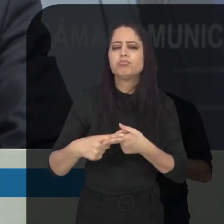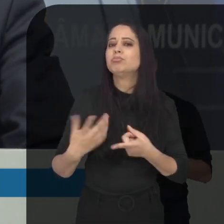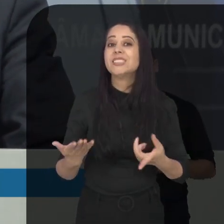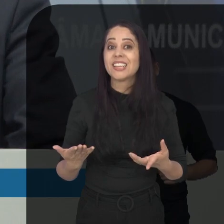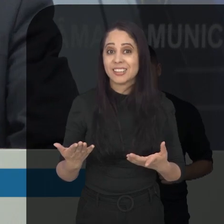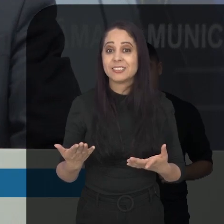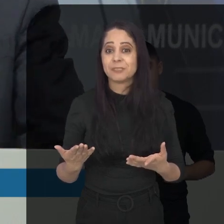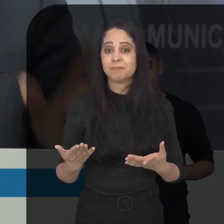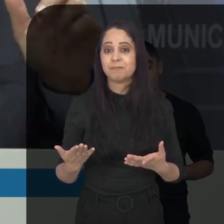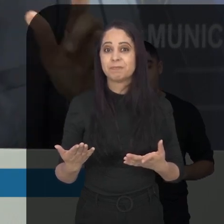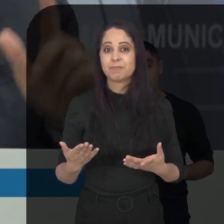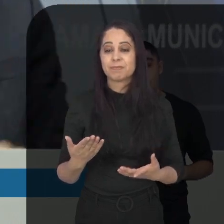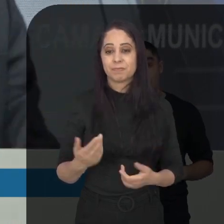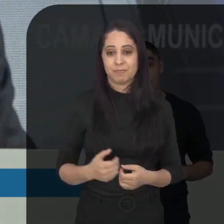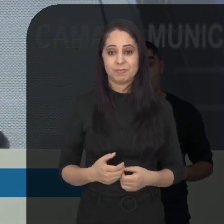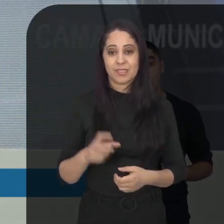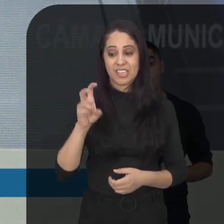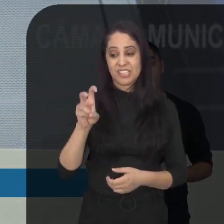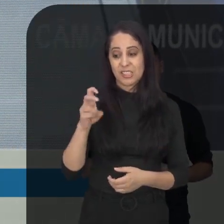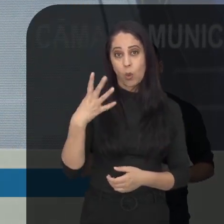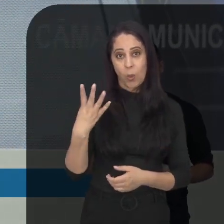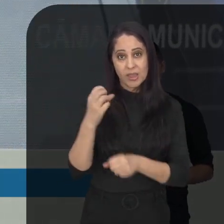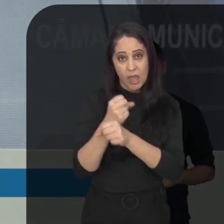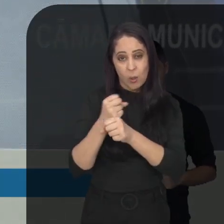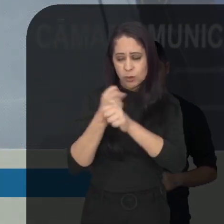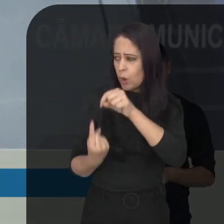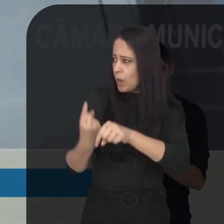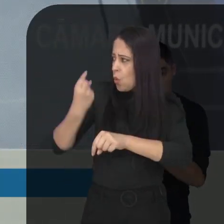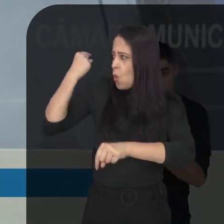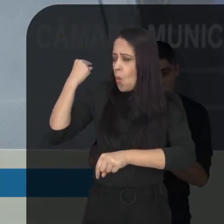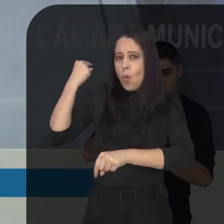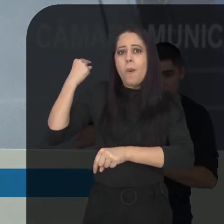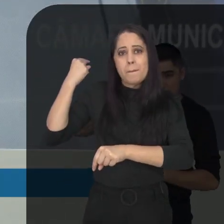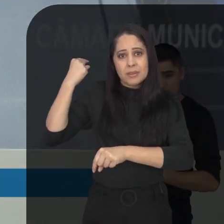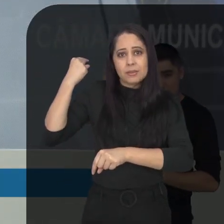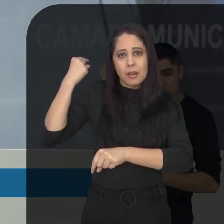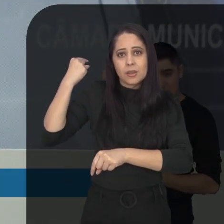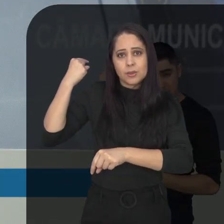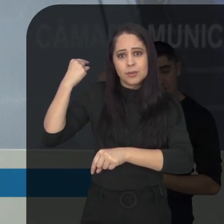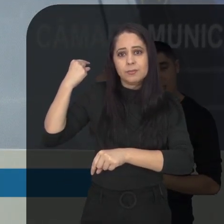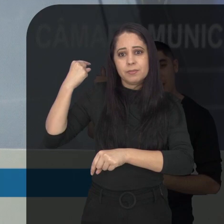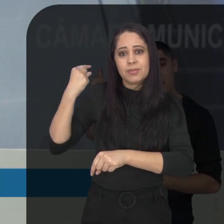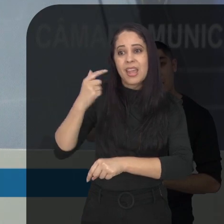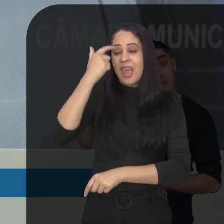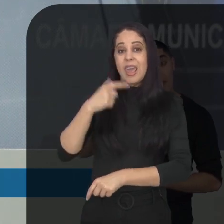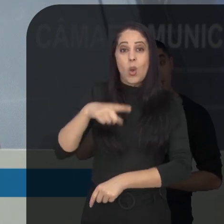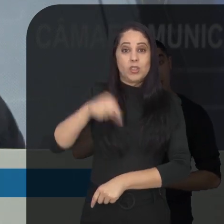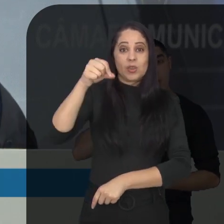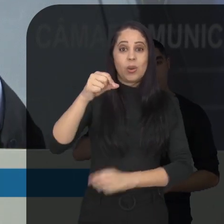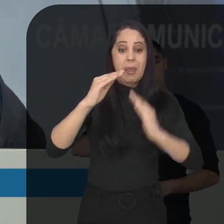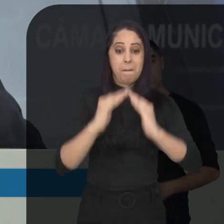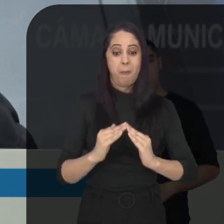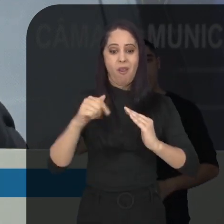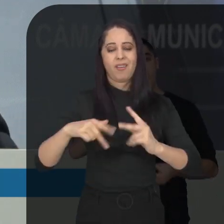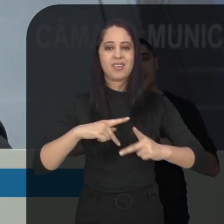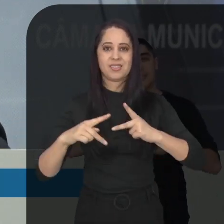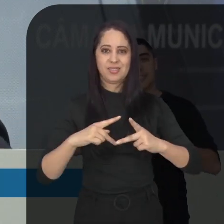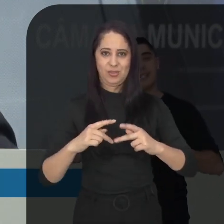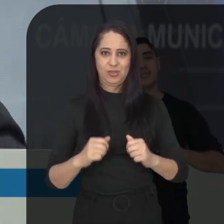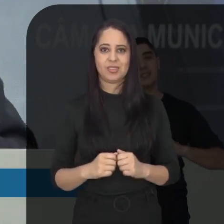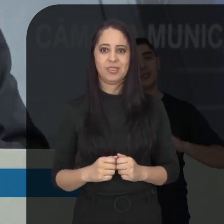casado, tem 2 filhos e 2 netos. Engenheiro civil, cumpriu missões internacionais nos Estados Unidos